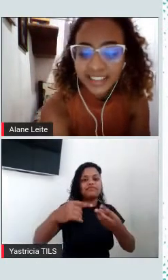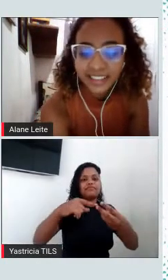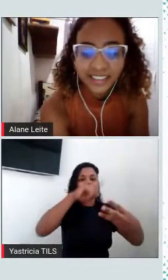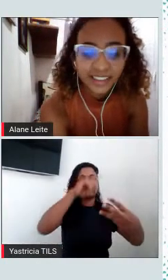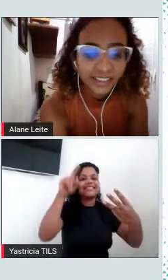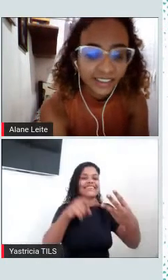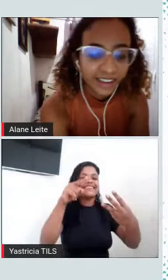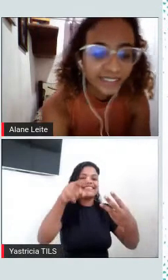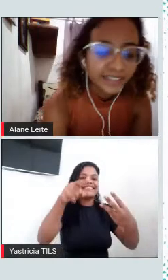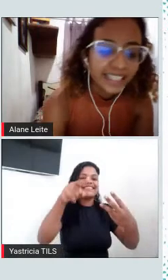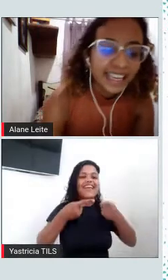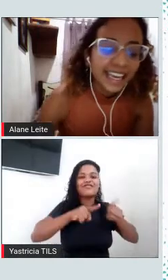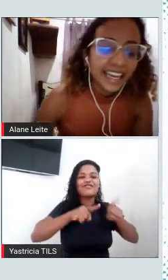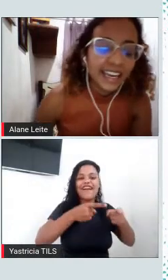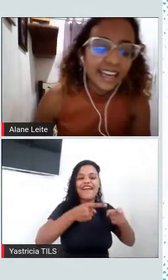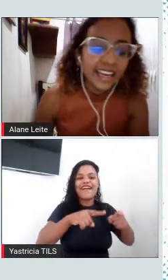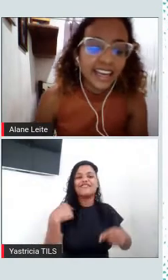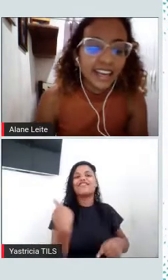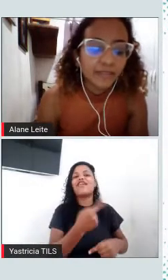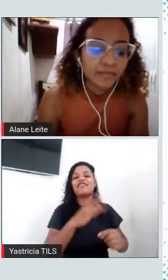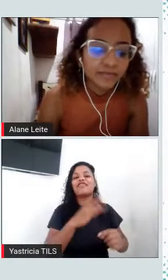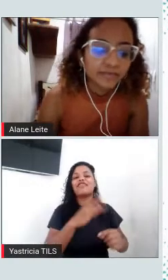todo brasileiro adora.